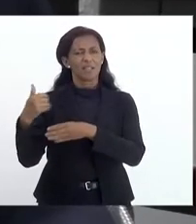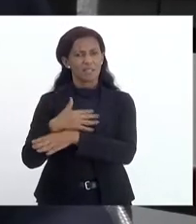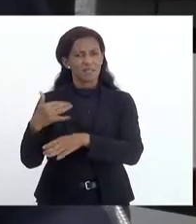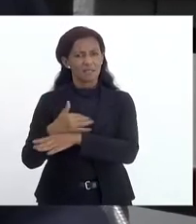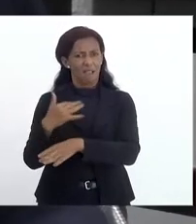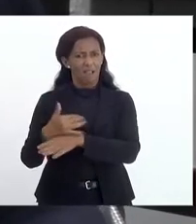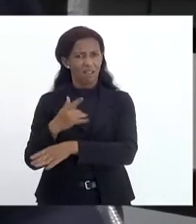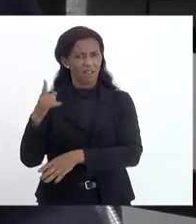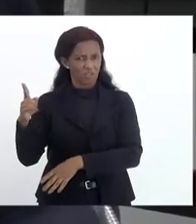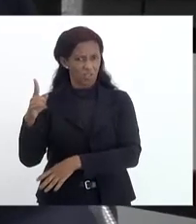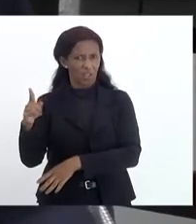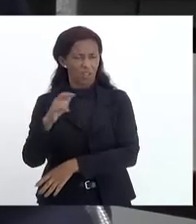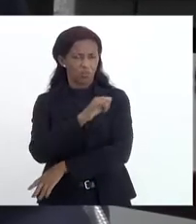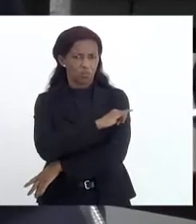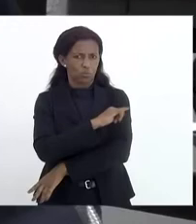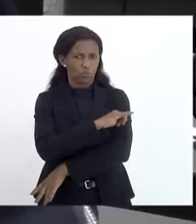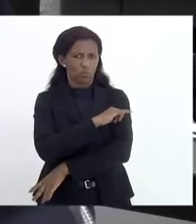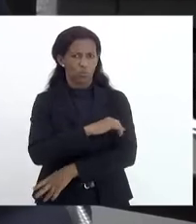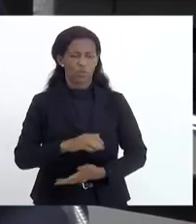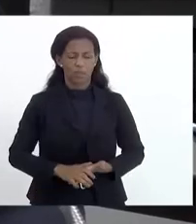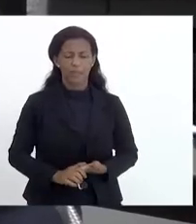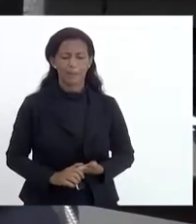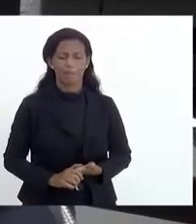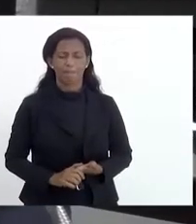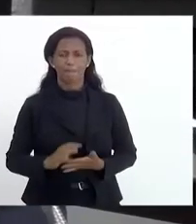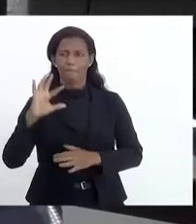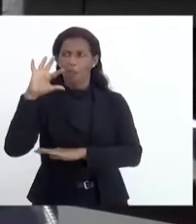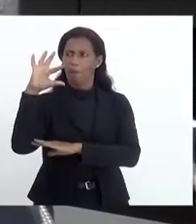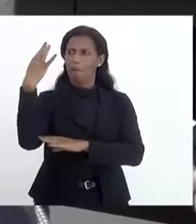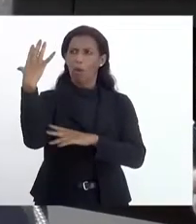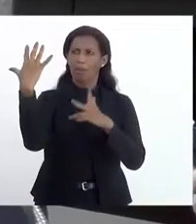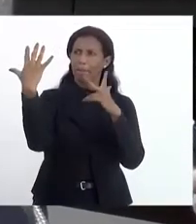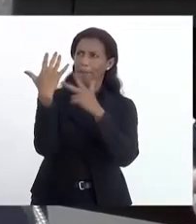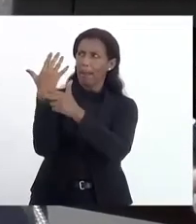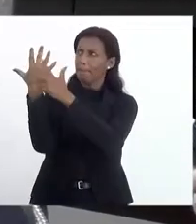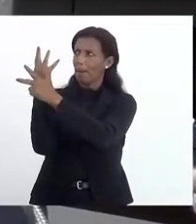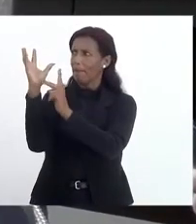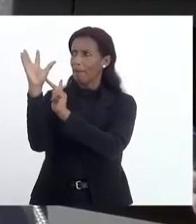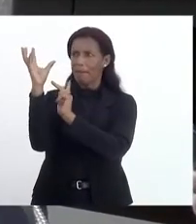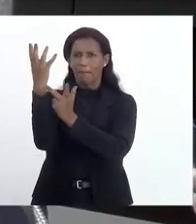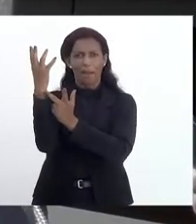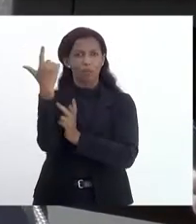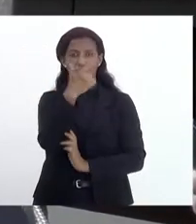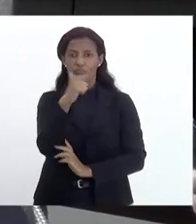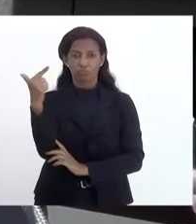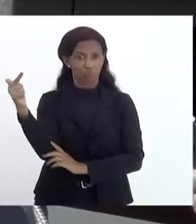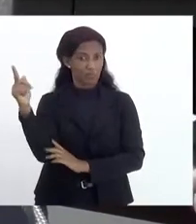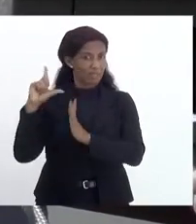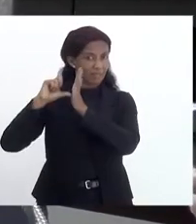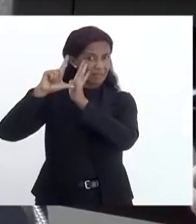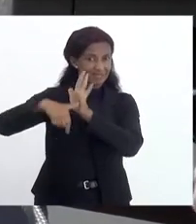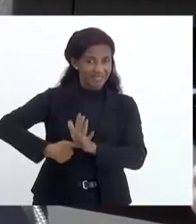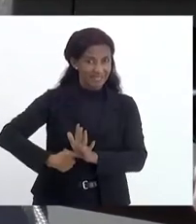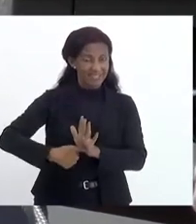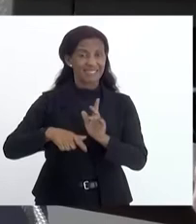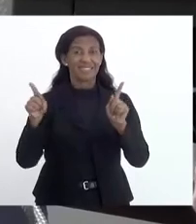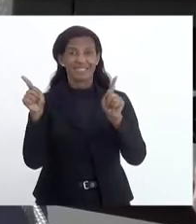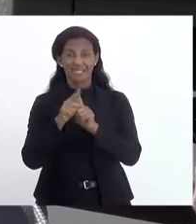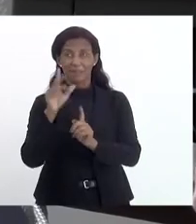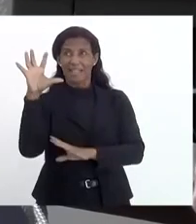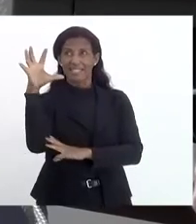atraso, fruto da gestão anterior, que não podava absolutamente nada. Há relatos também de municípios na região metropolitana com muito atraso de